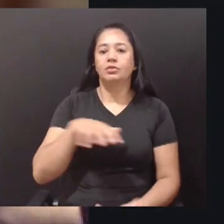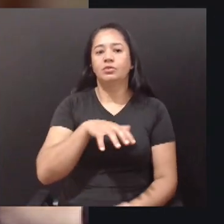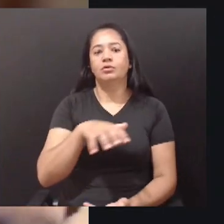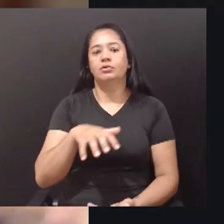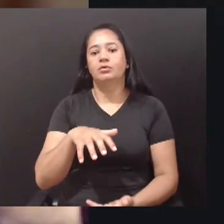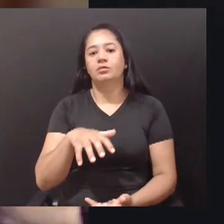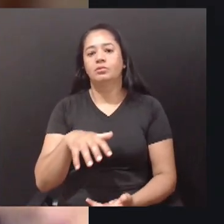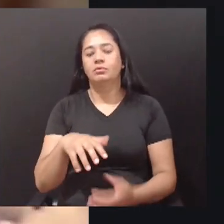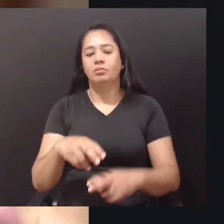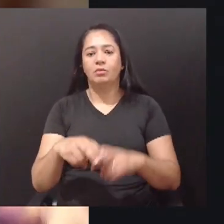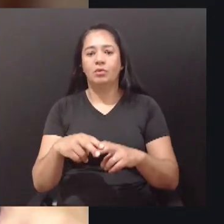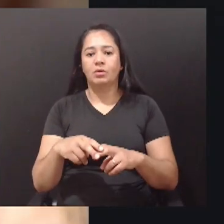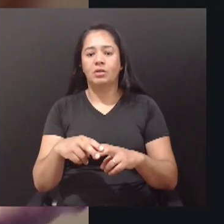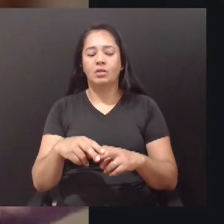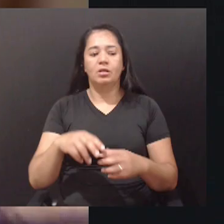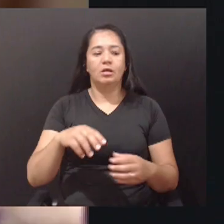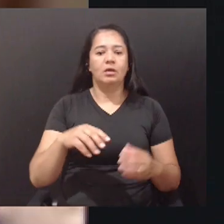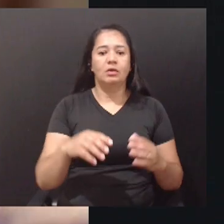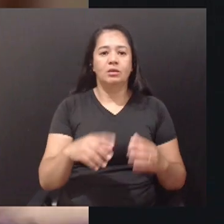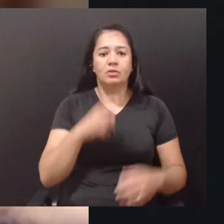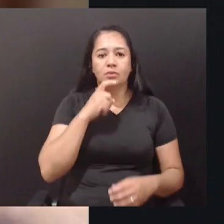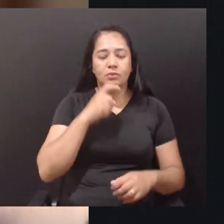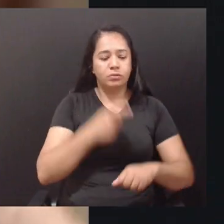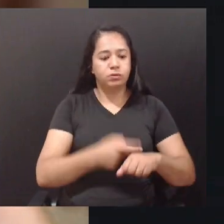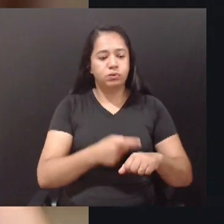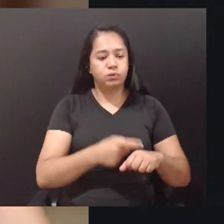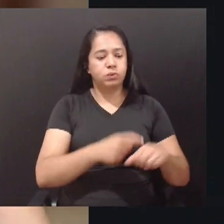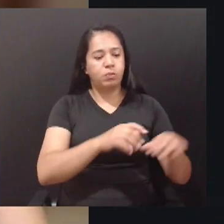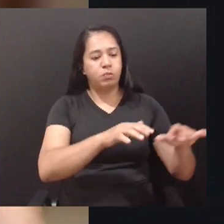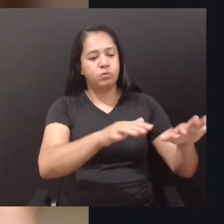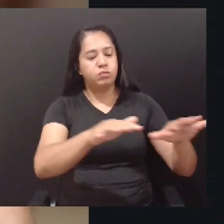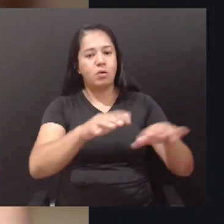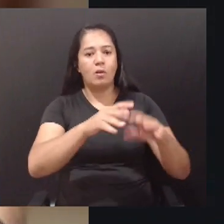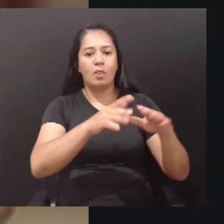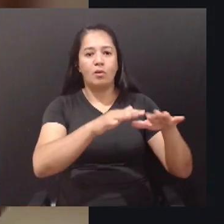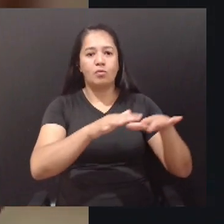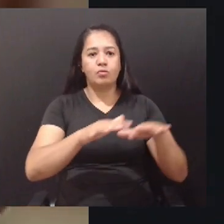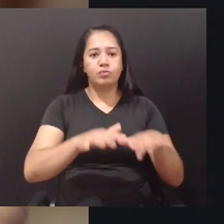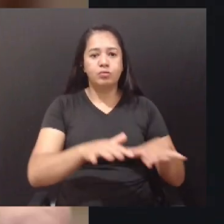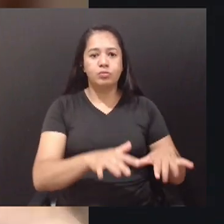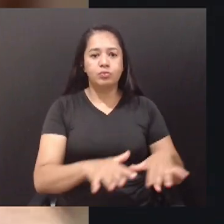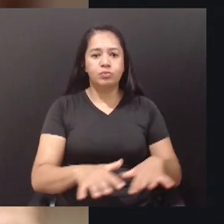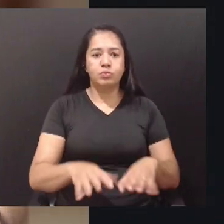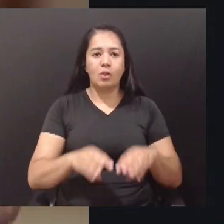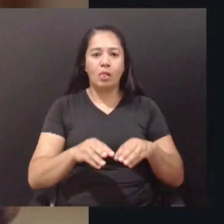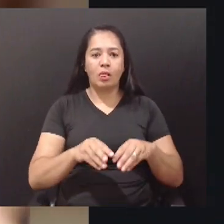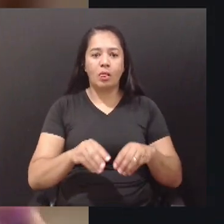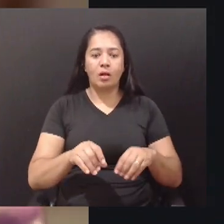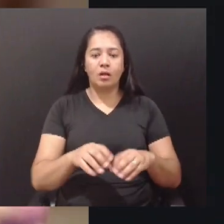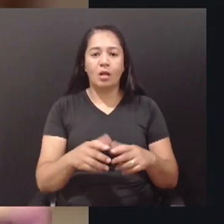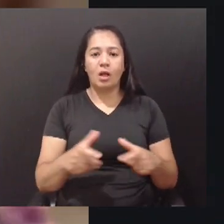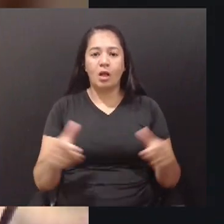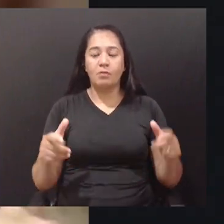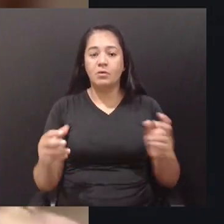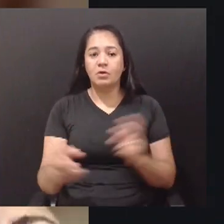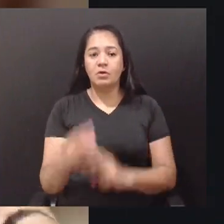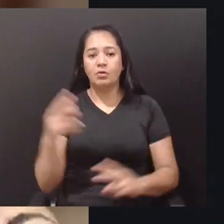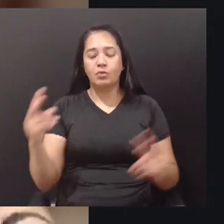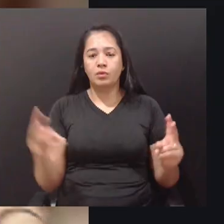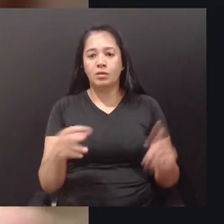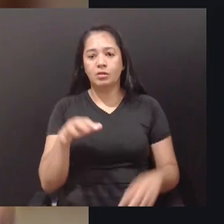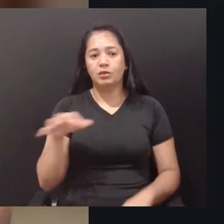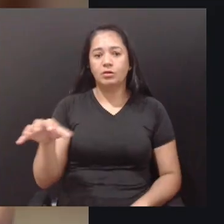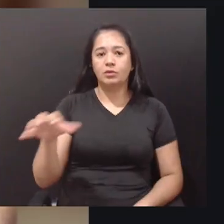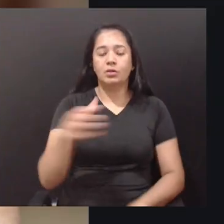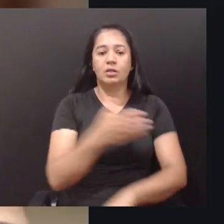degelo nos polos, nos extremos, na Antártica, no Polo Norte, na Groenlândia, aumento de intensidade de furacões em regiões tradicionais,